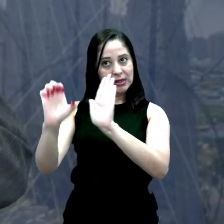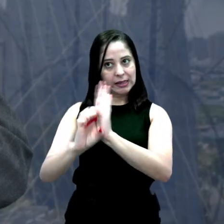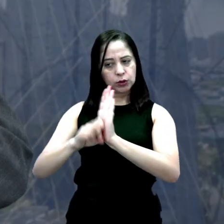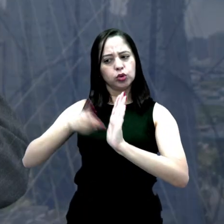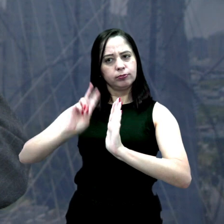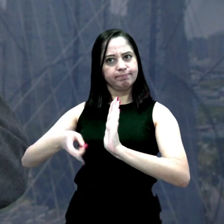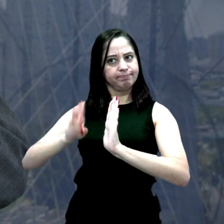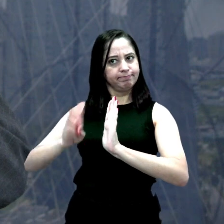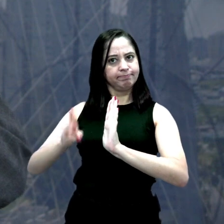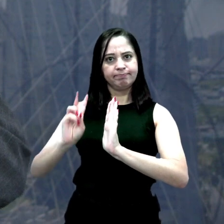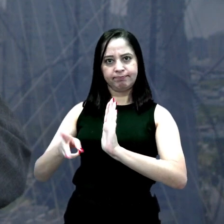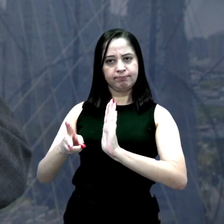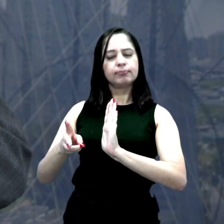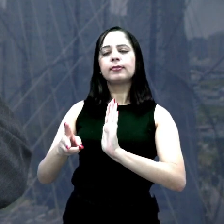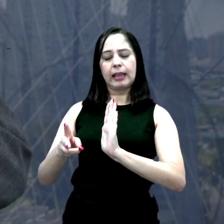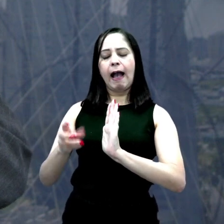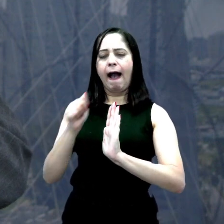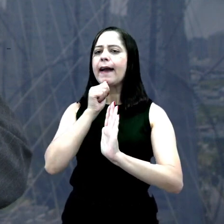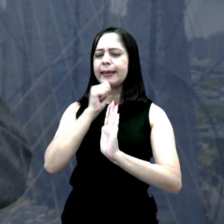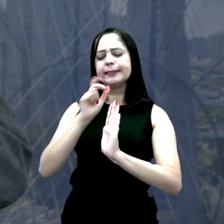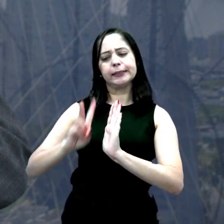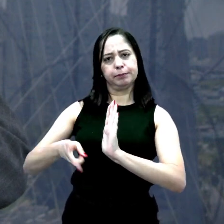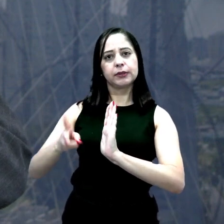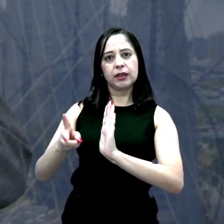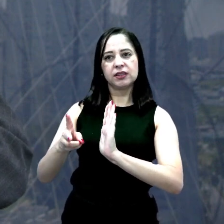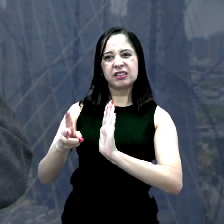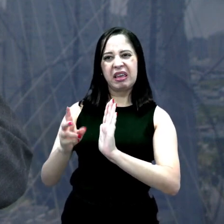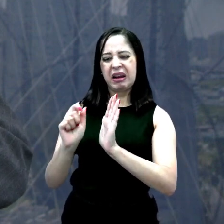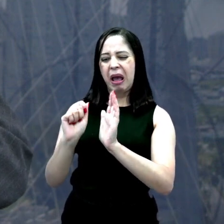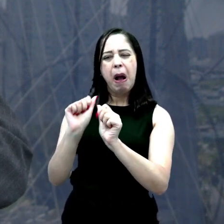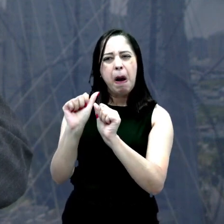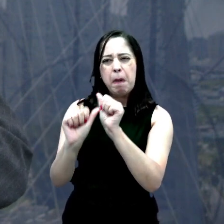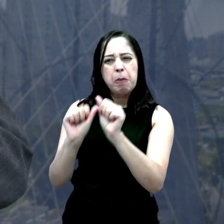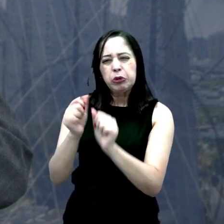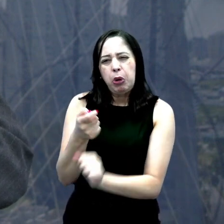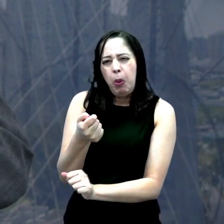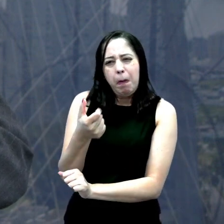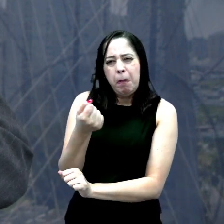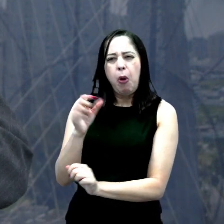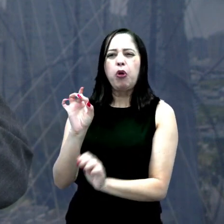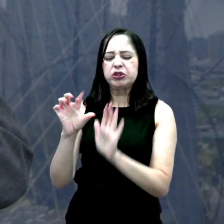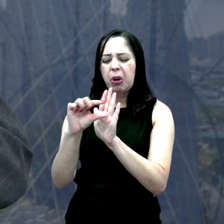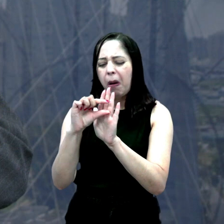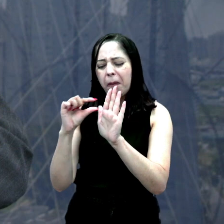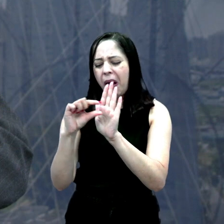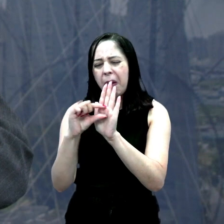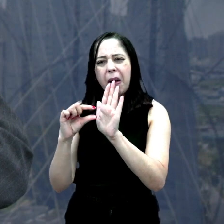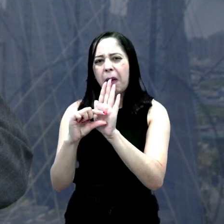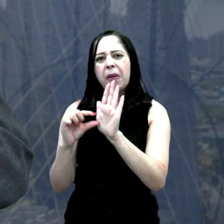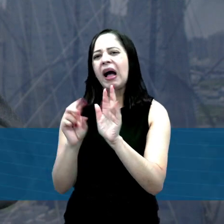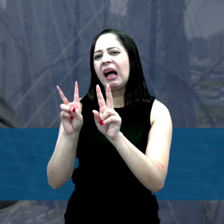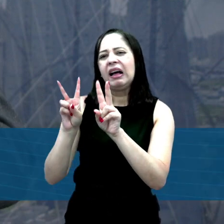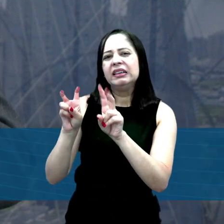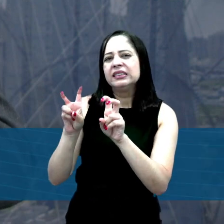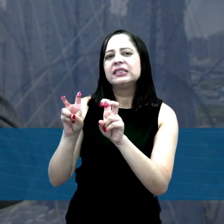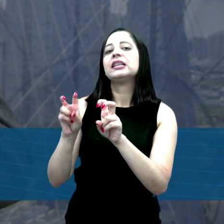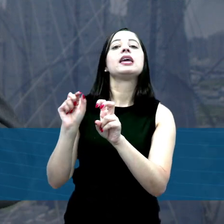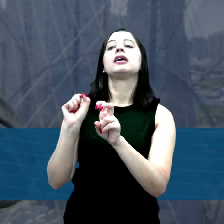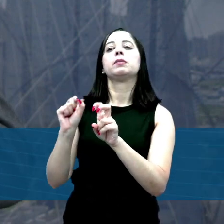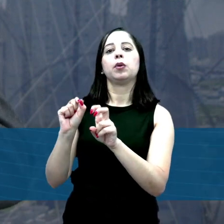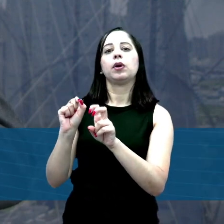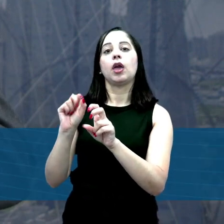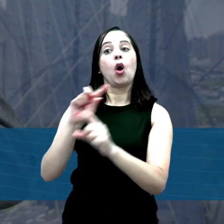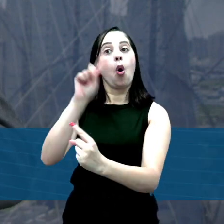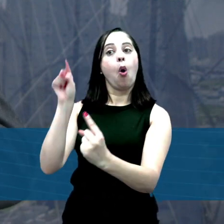continua intacto, né, na sua essência. Tiveram poucas alterações mais regulamentares sempre para